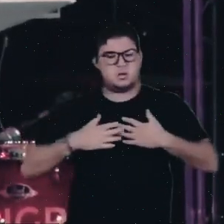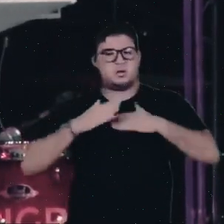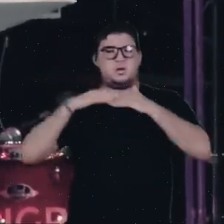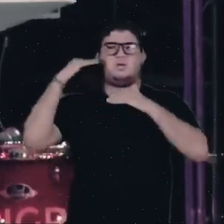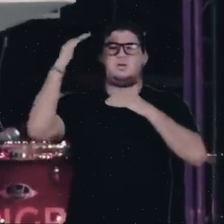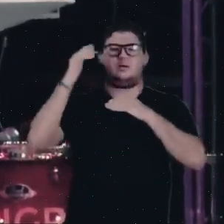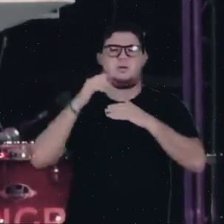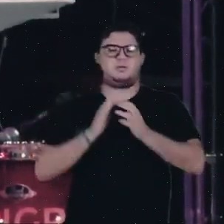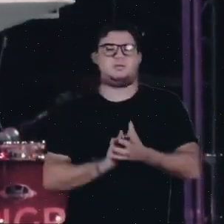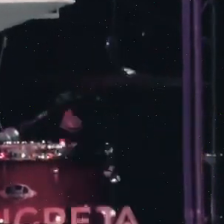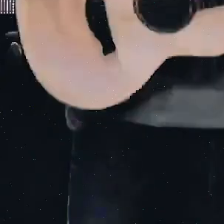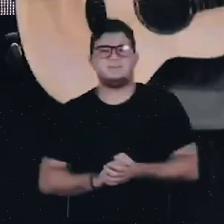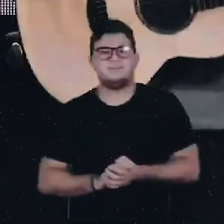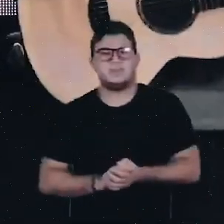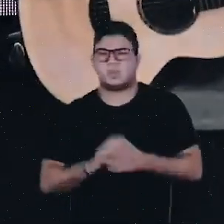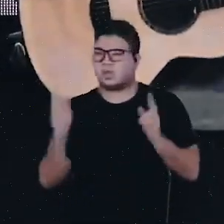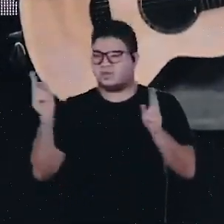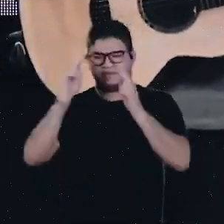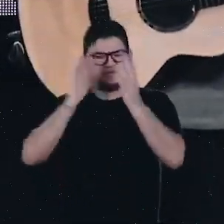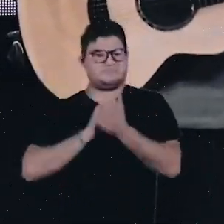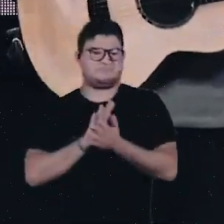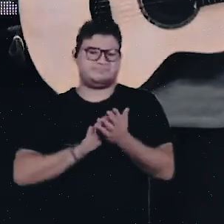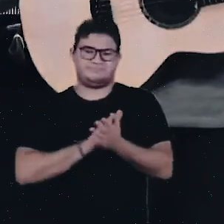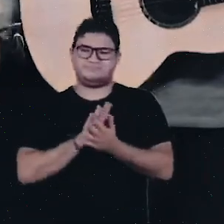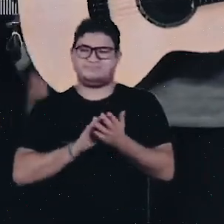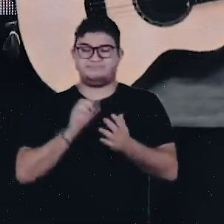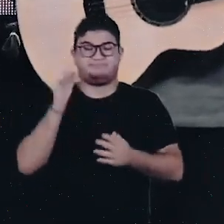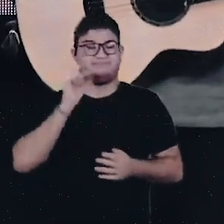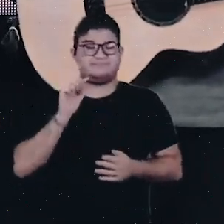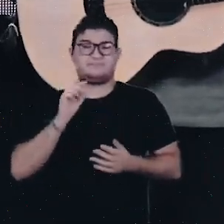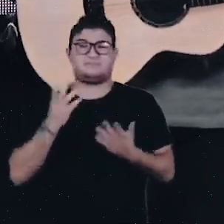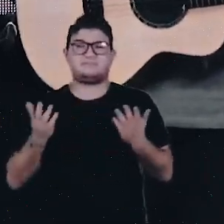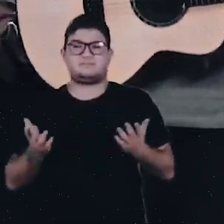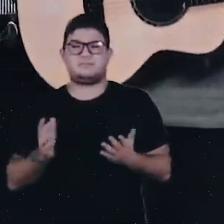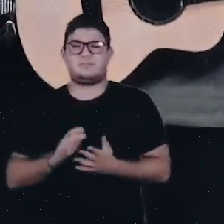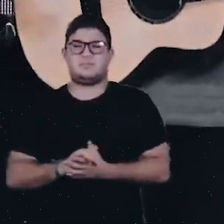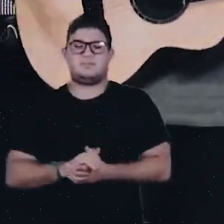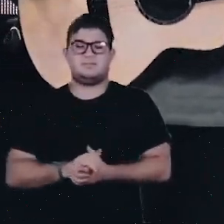tem aquele que também não se valoriza nem um pouquinho.